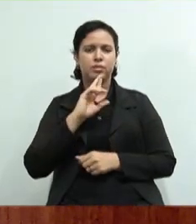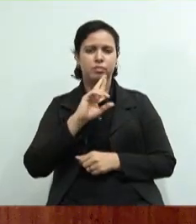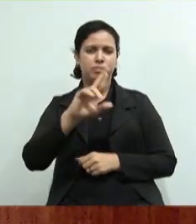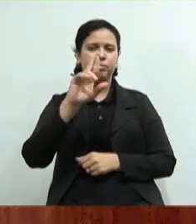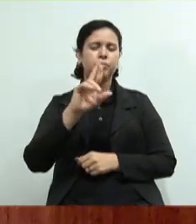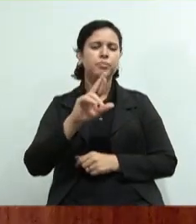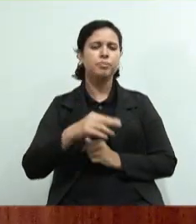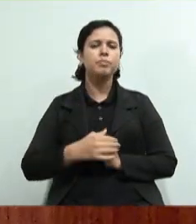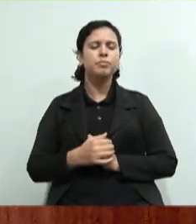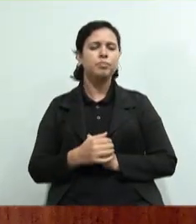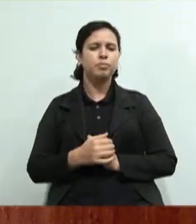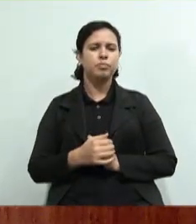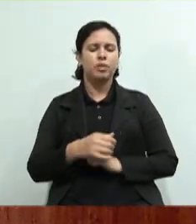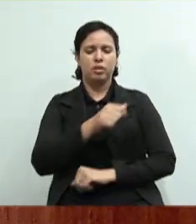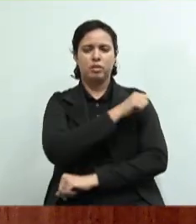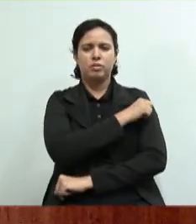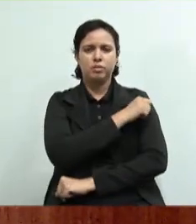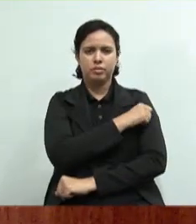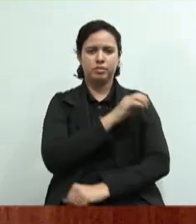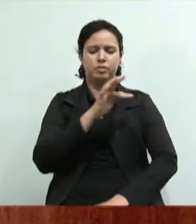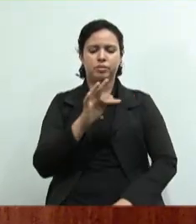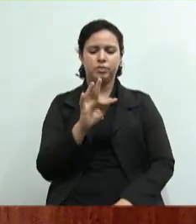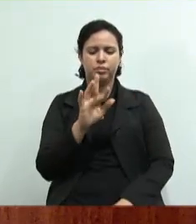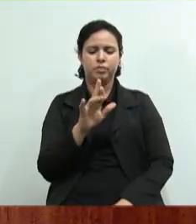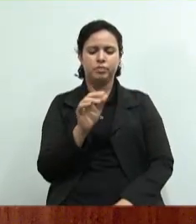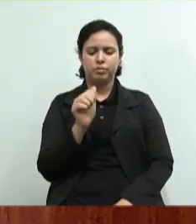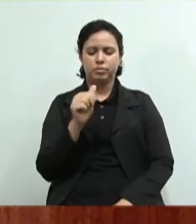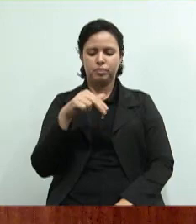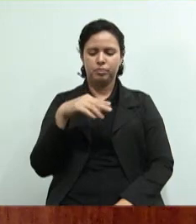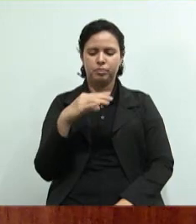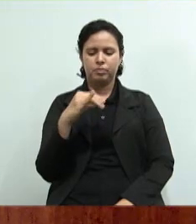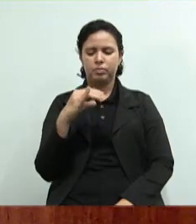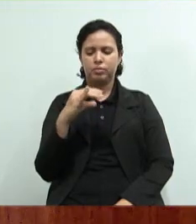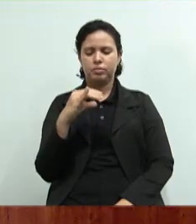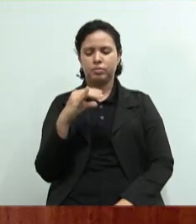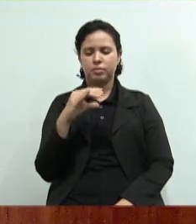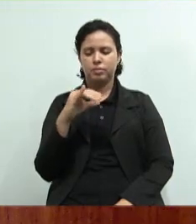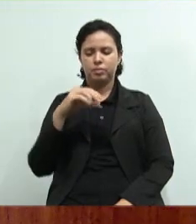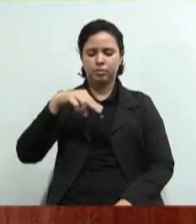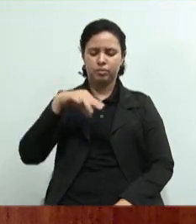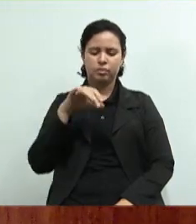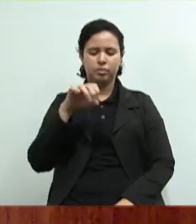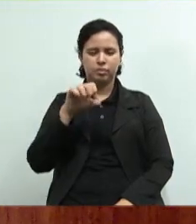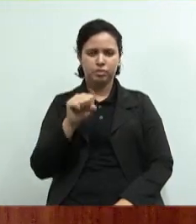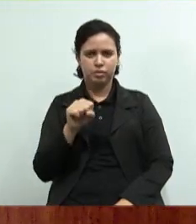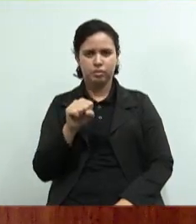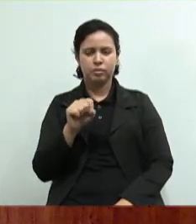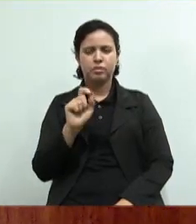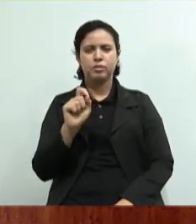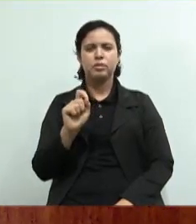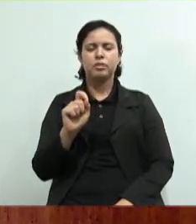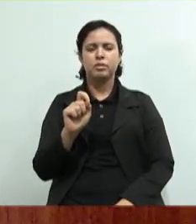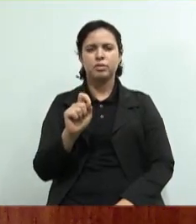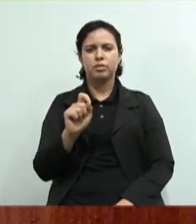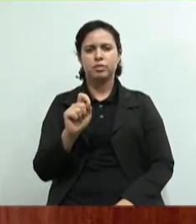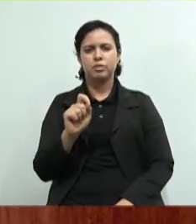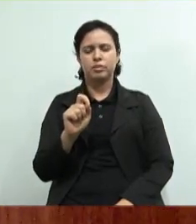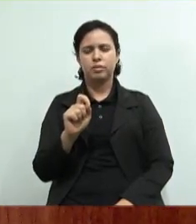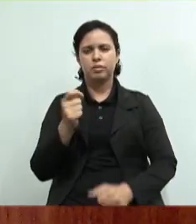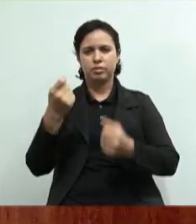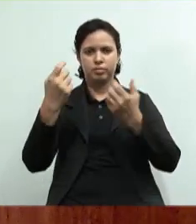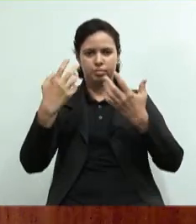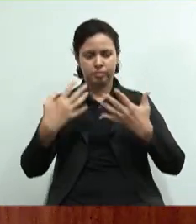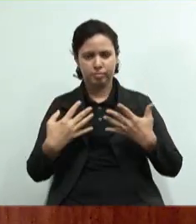também. Tem a aluna Francine Peixoto, Francine da escola Jaime Peixoto, né? Uhum.